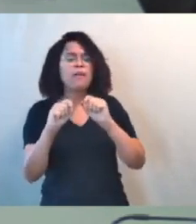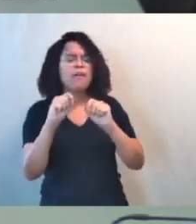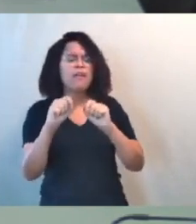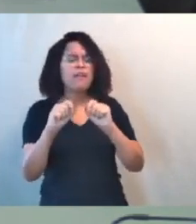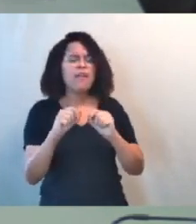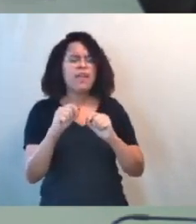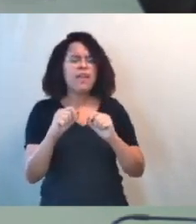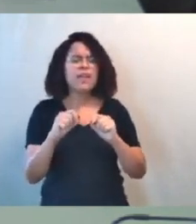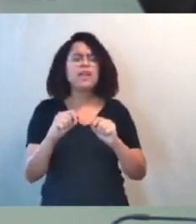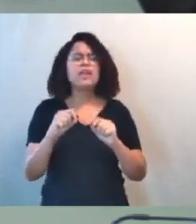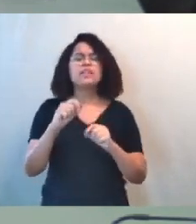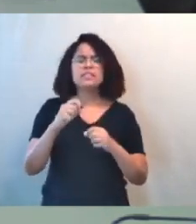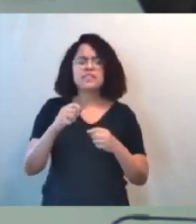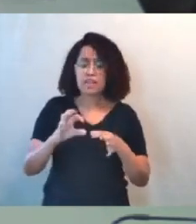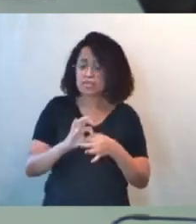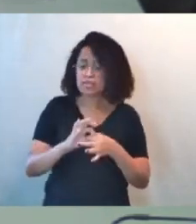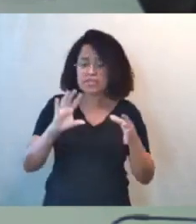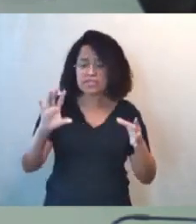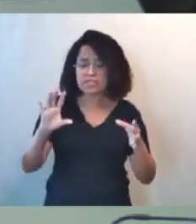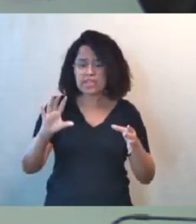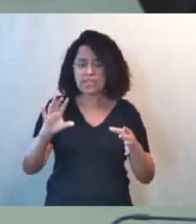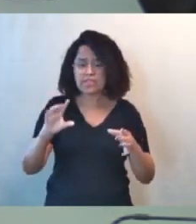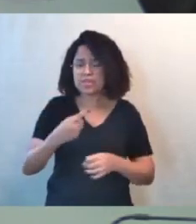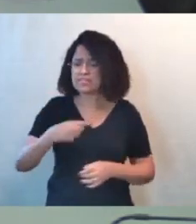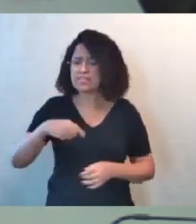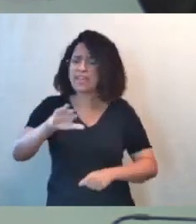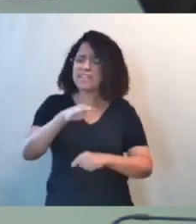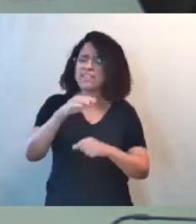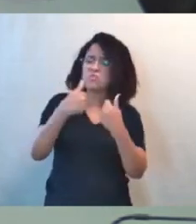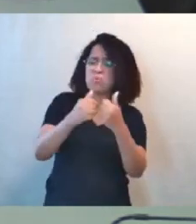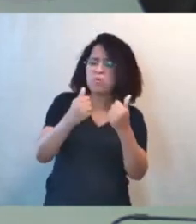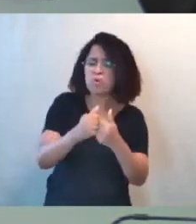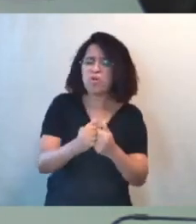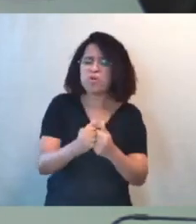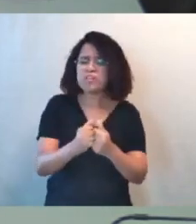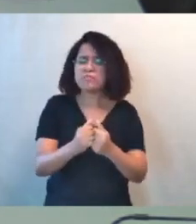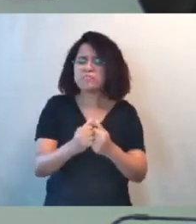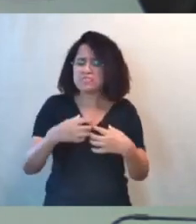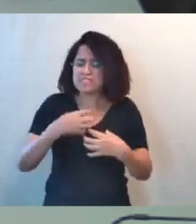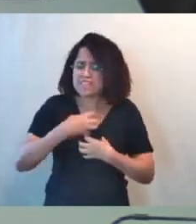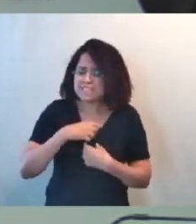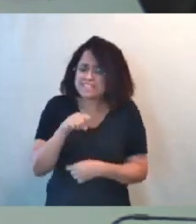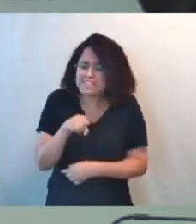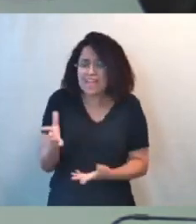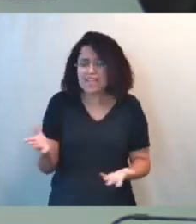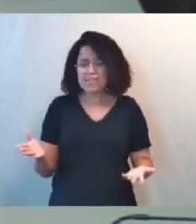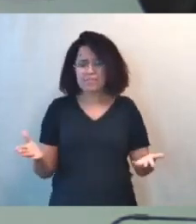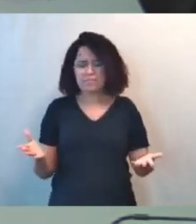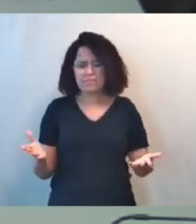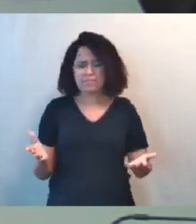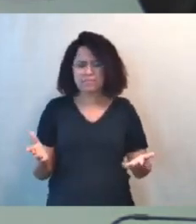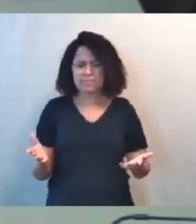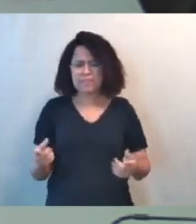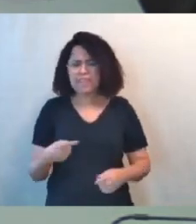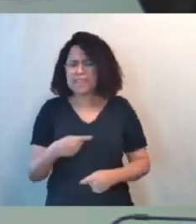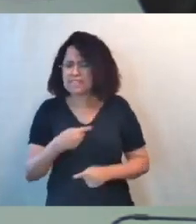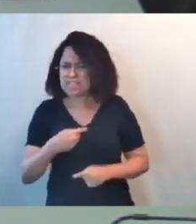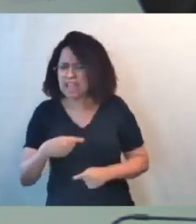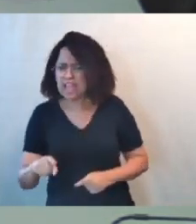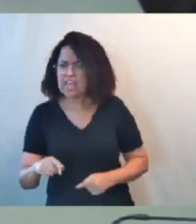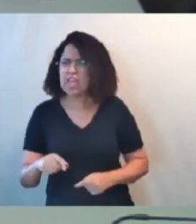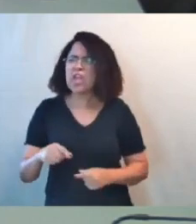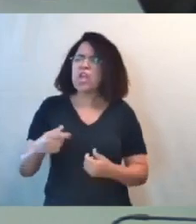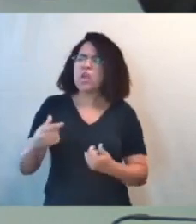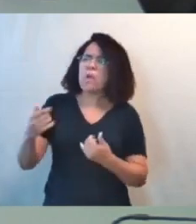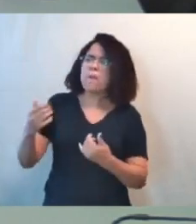faz isso? A prefeitura não tem esse controle? Porque nós fizemos a fiscalização, saiu no tempo, mandamos pedir de informação para a prefeitura.